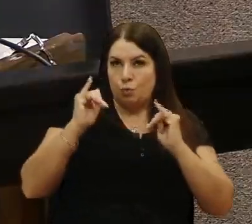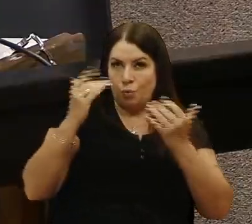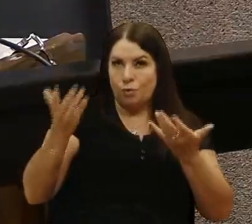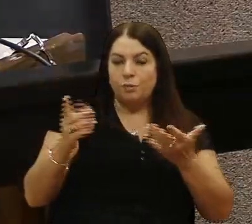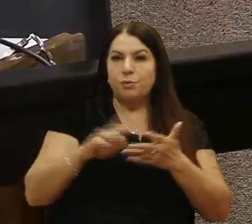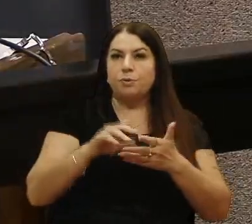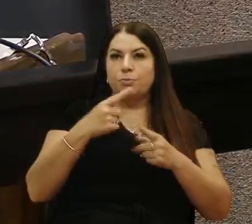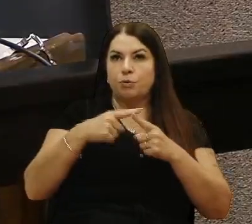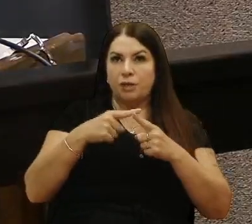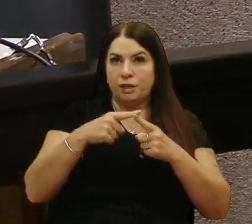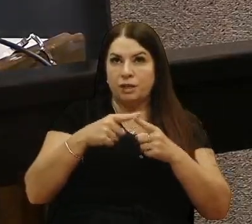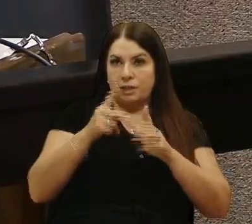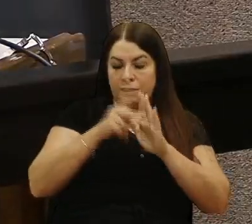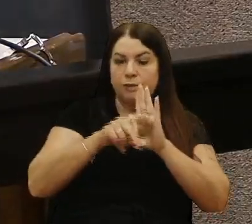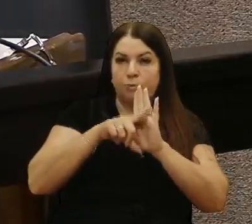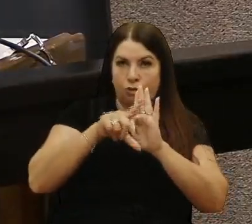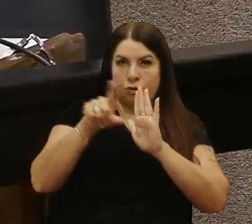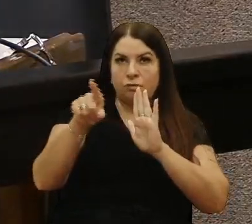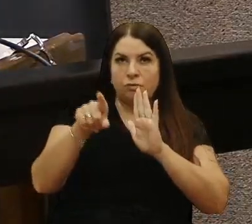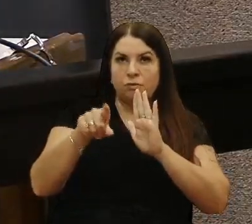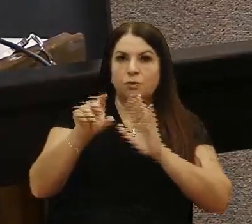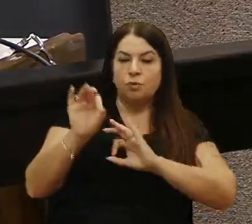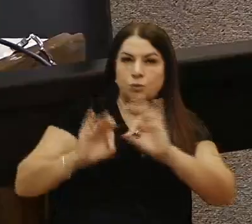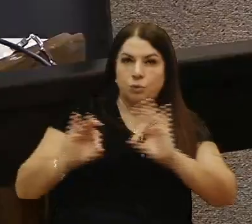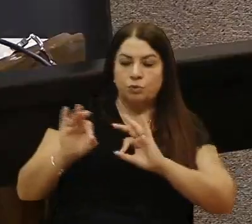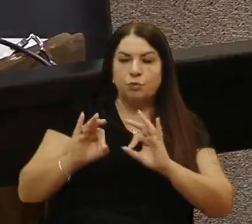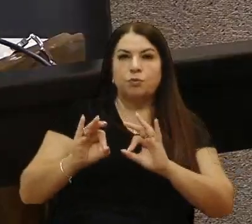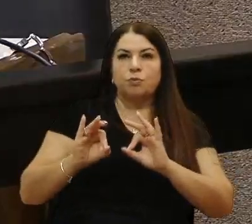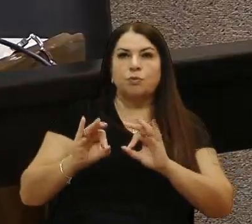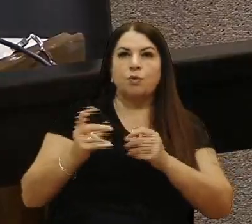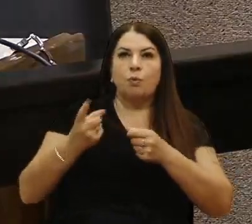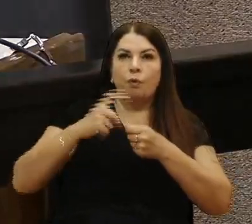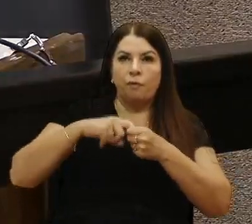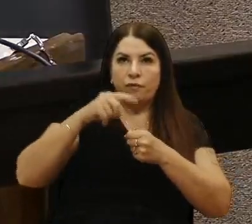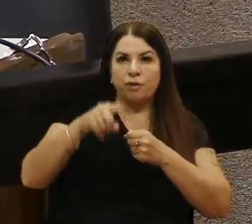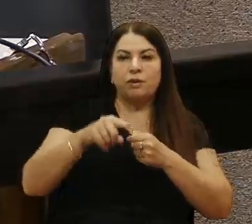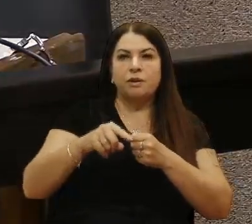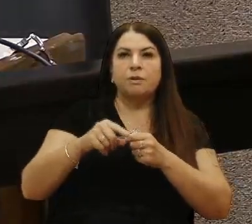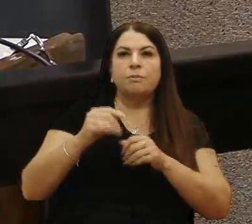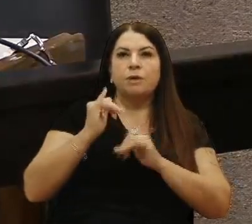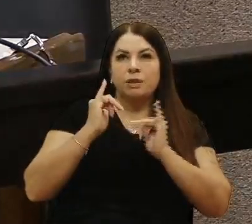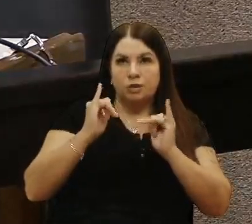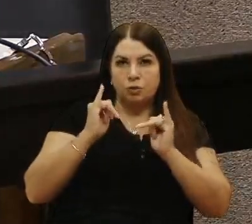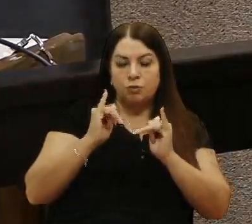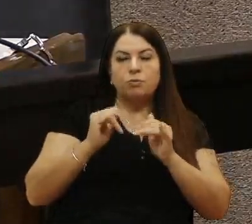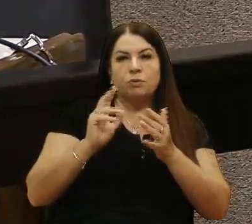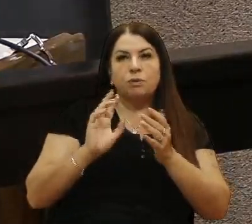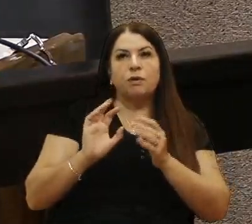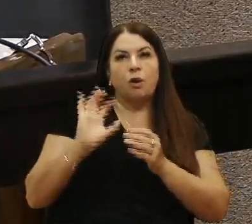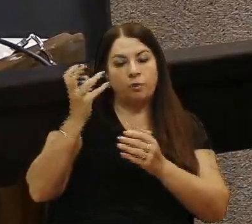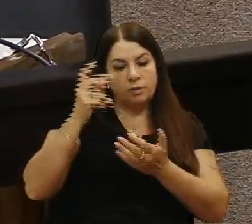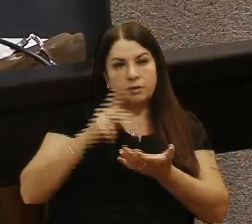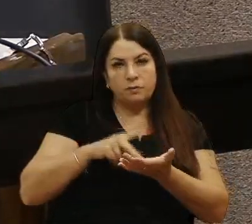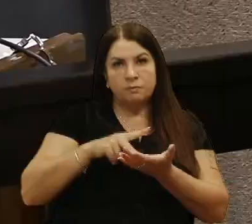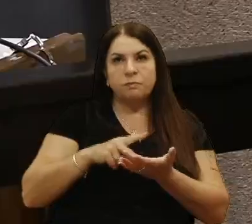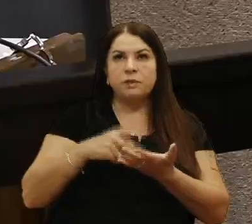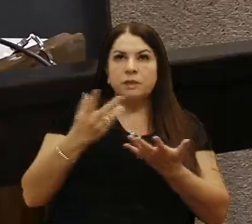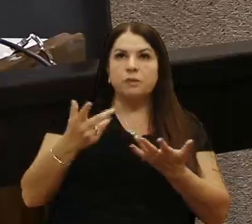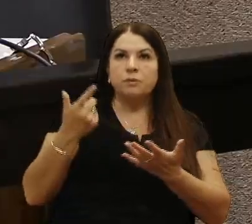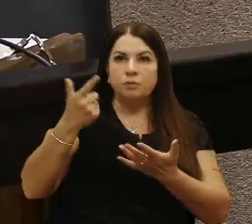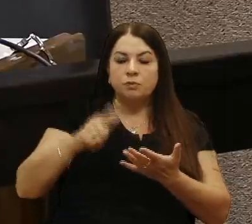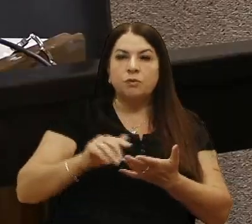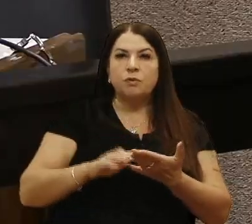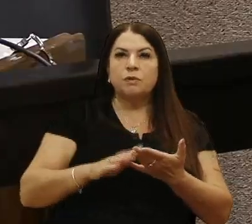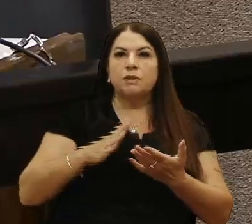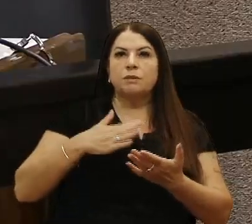porque através desse projeto se organizou, né, um convênio para que esse transporte realmente aconteça. Então, mais uma vez,